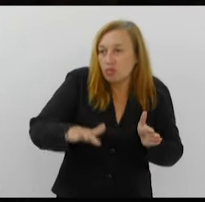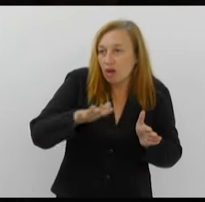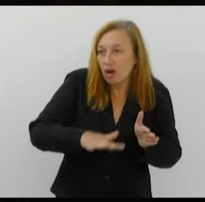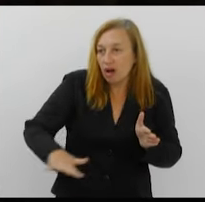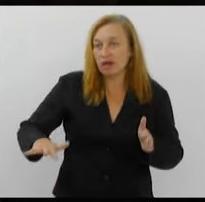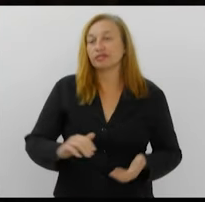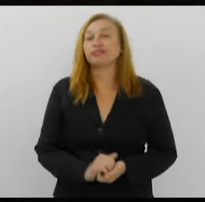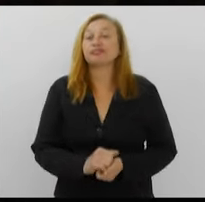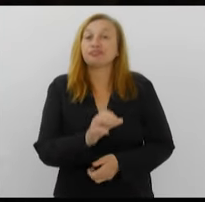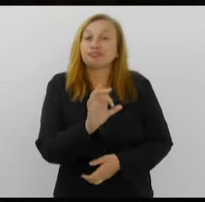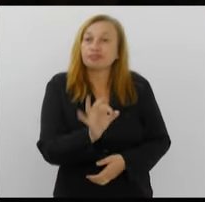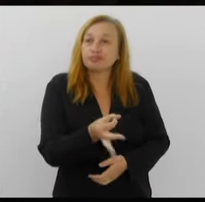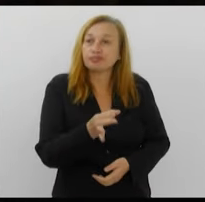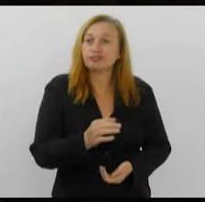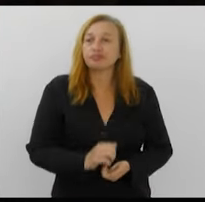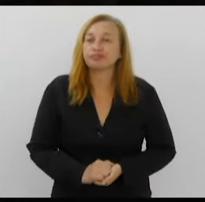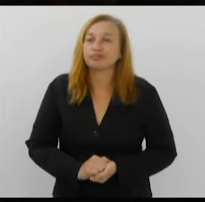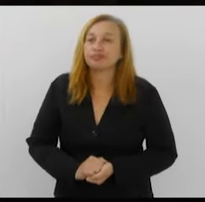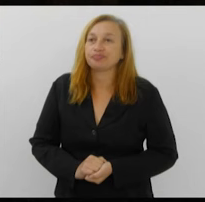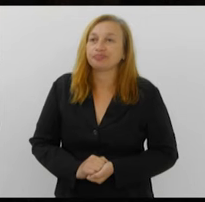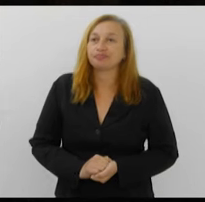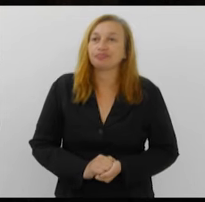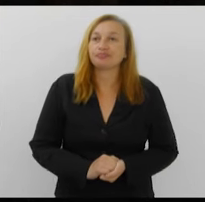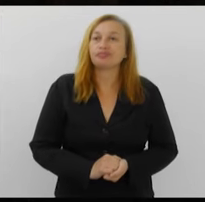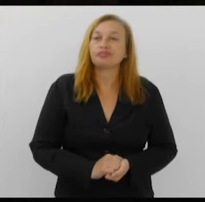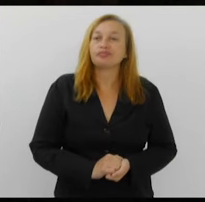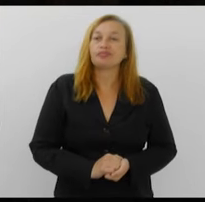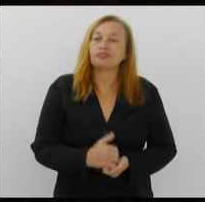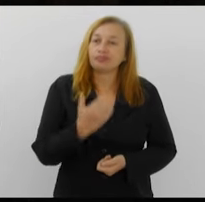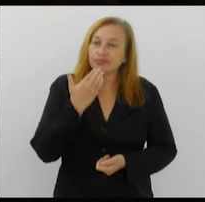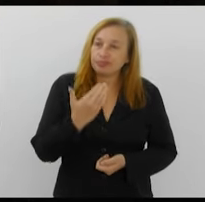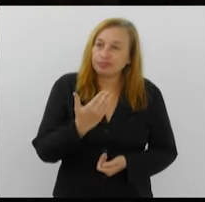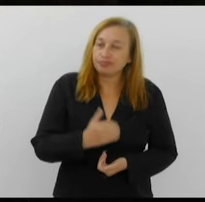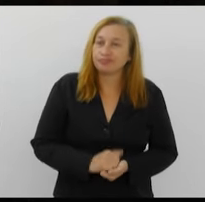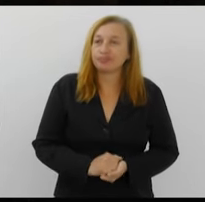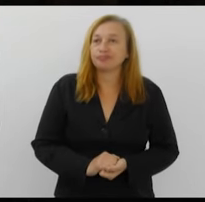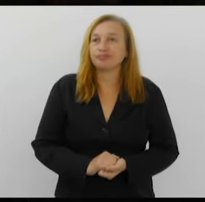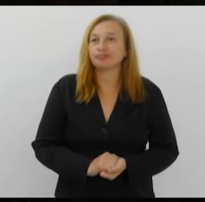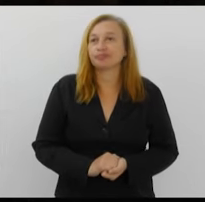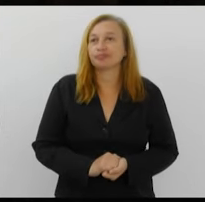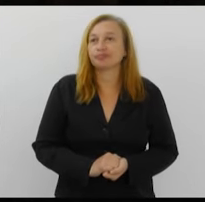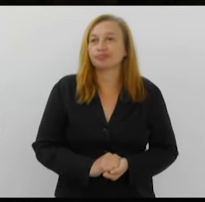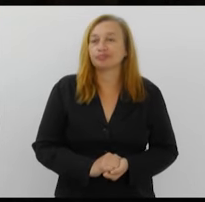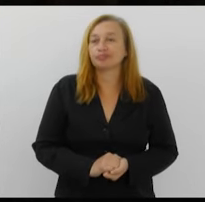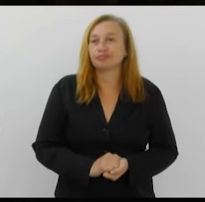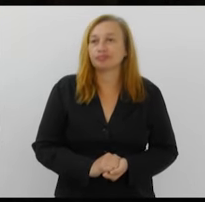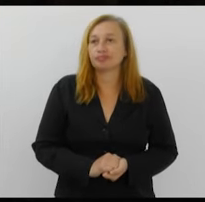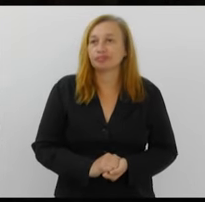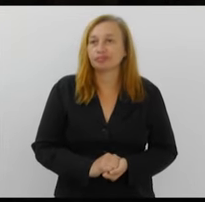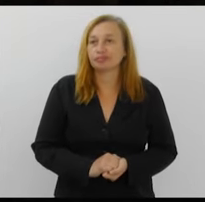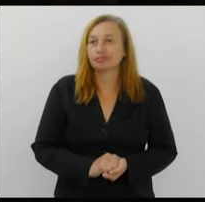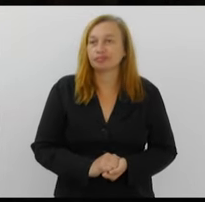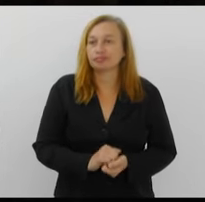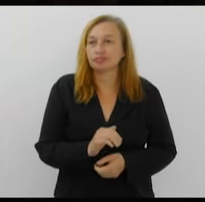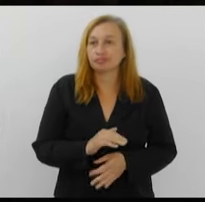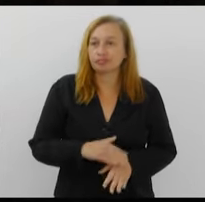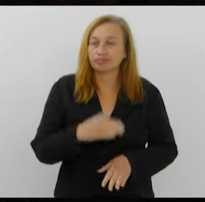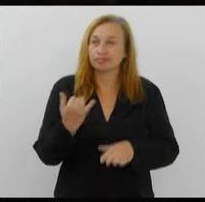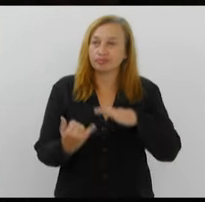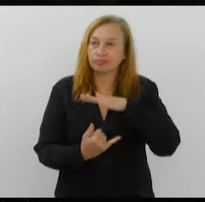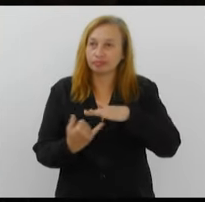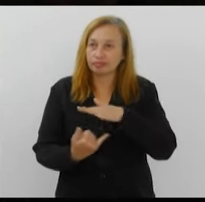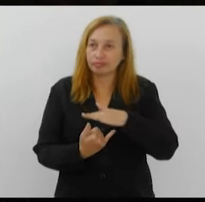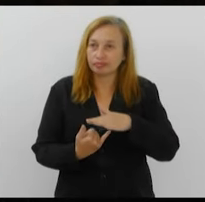E é justamente por conta disso que eu fiz a intervenção, considerei, por mais que institucionalmente, sob o ponto de